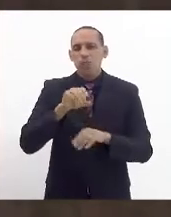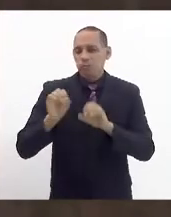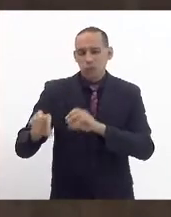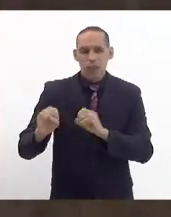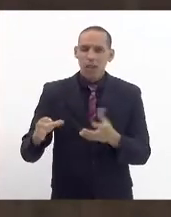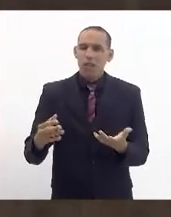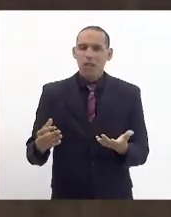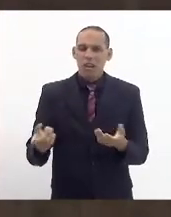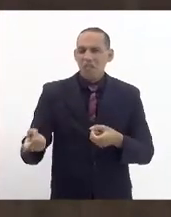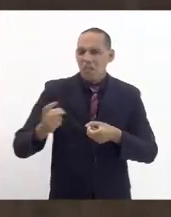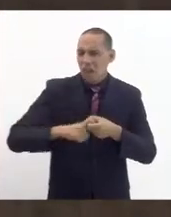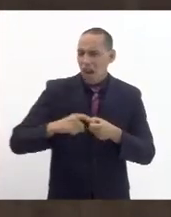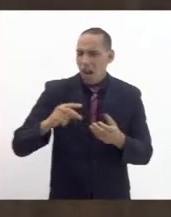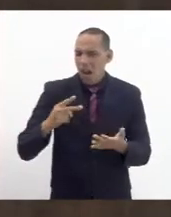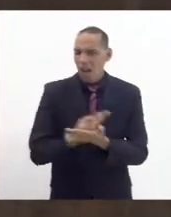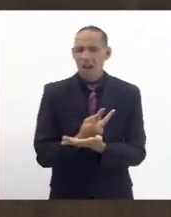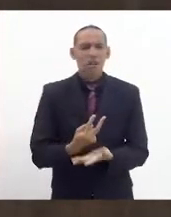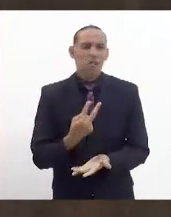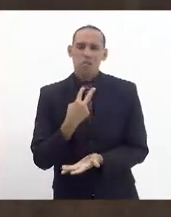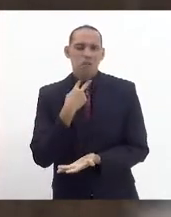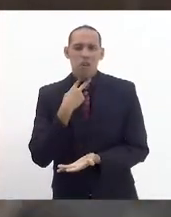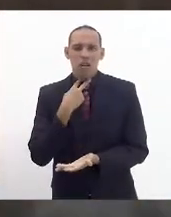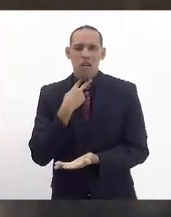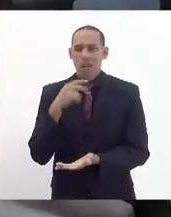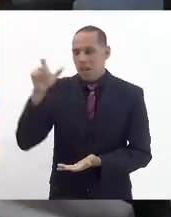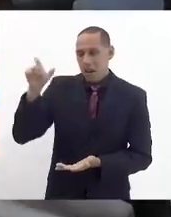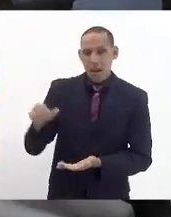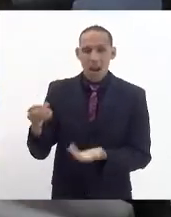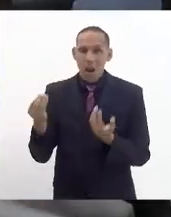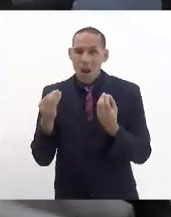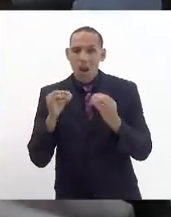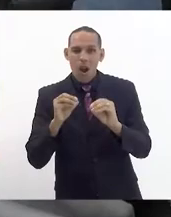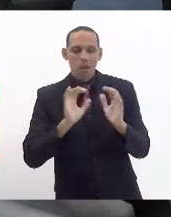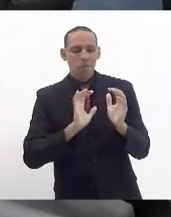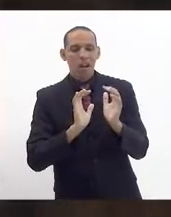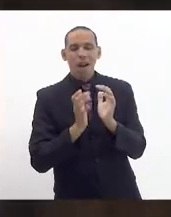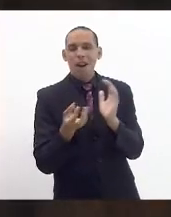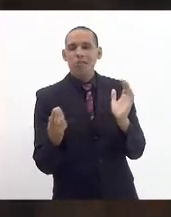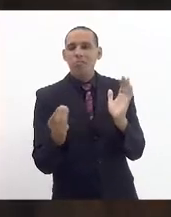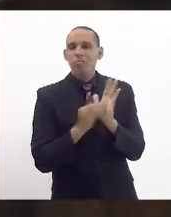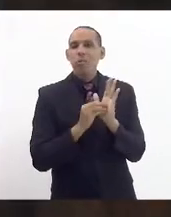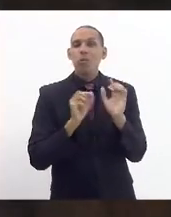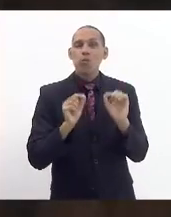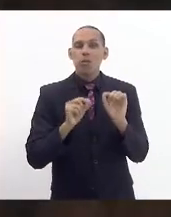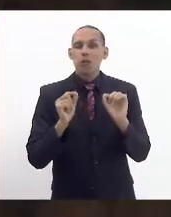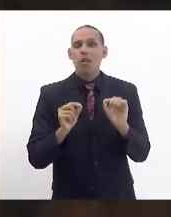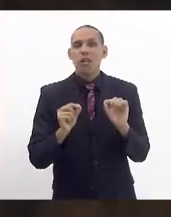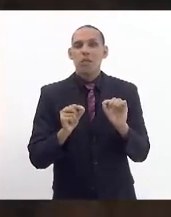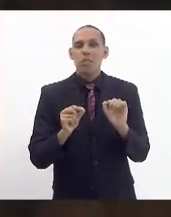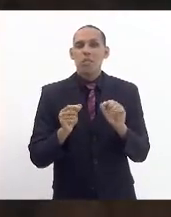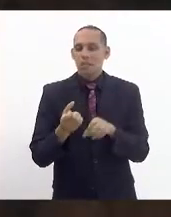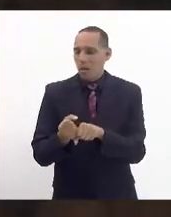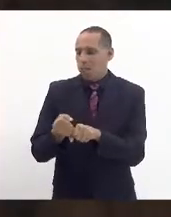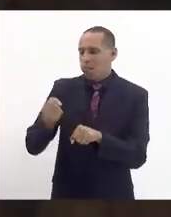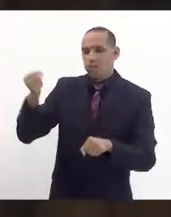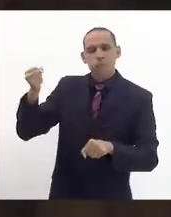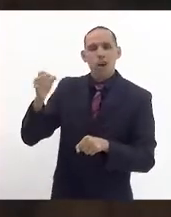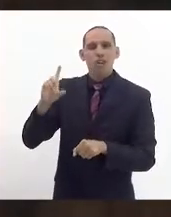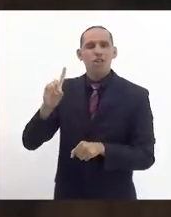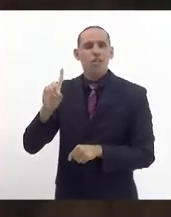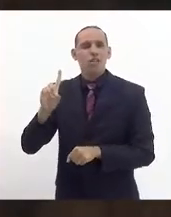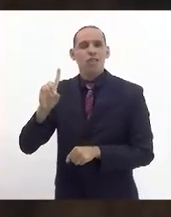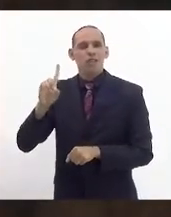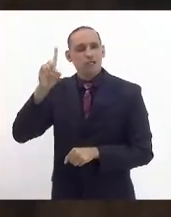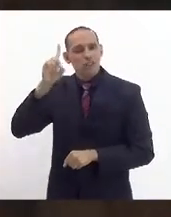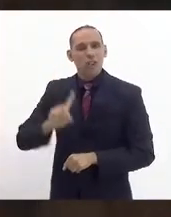acontecer. Bernardo, em sua publicação na sua rede social, faz uma alusão que decidiu por um taco escrito direitos